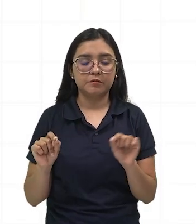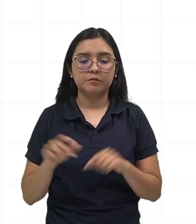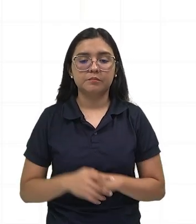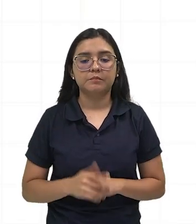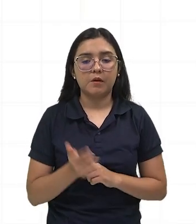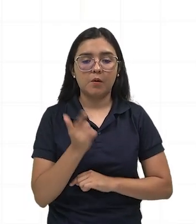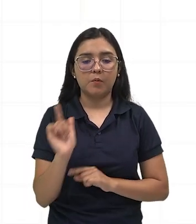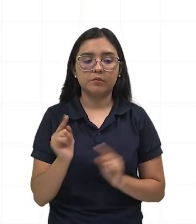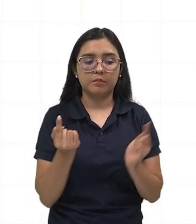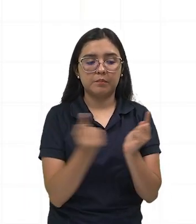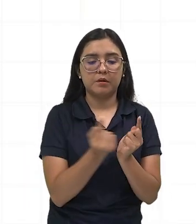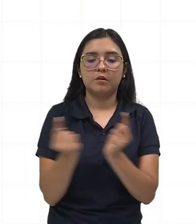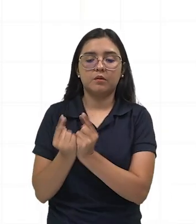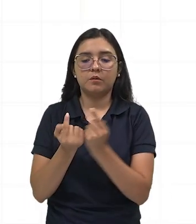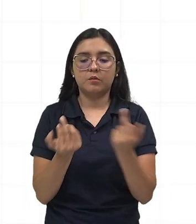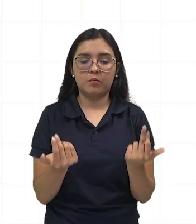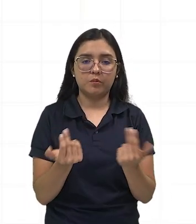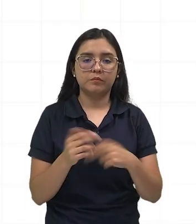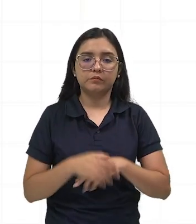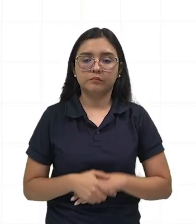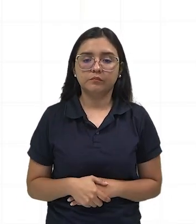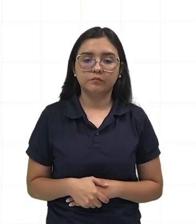da outra, na mesma